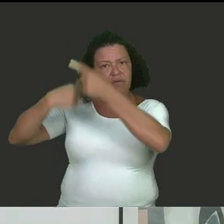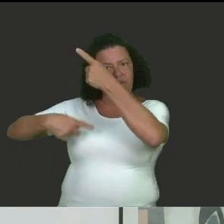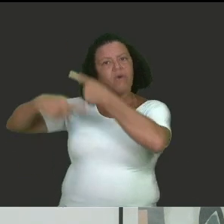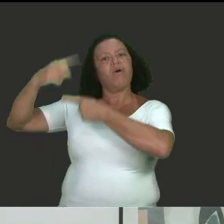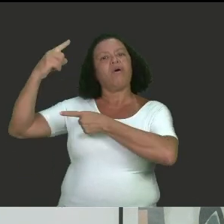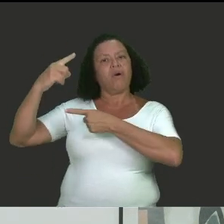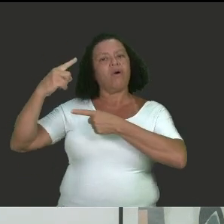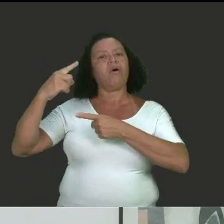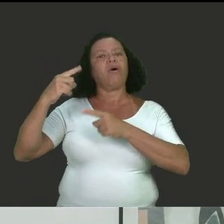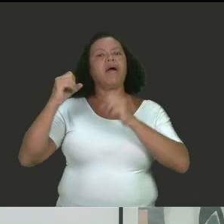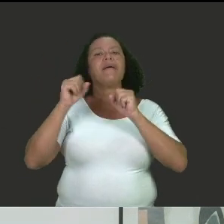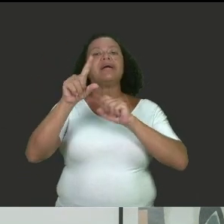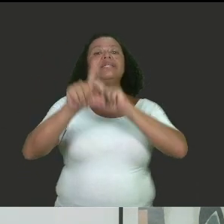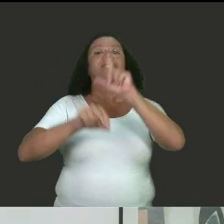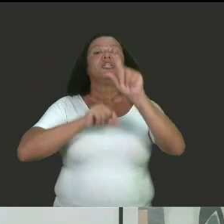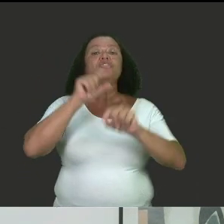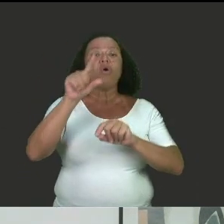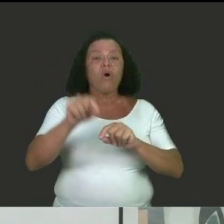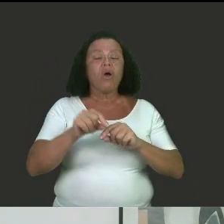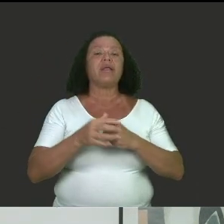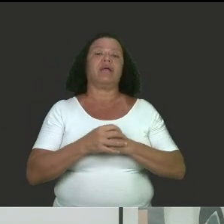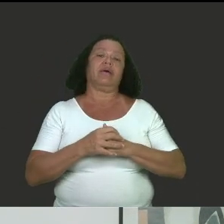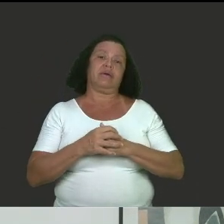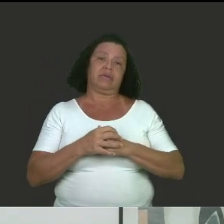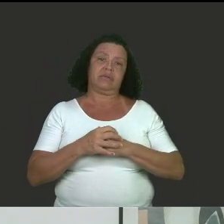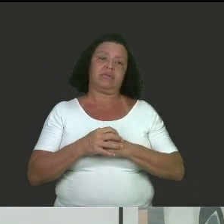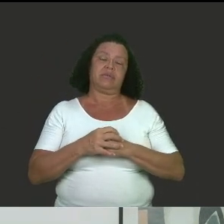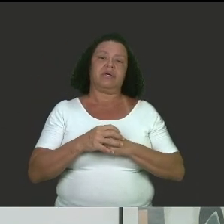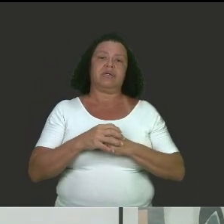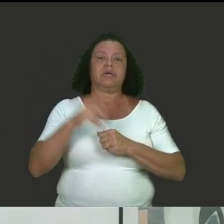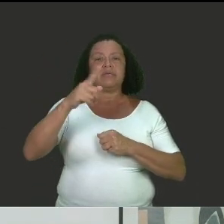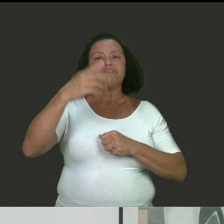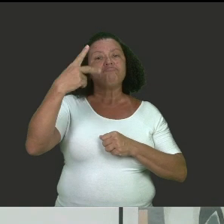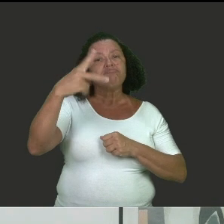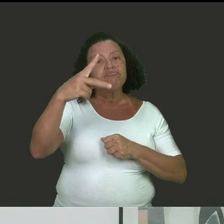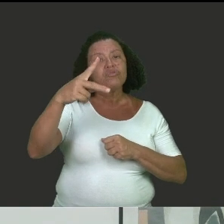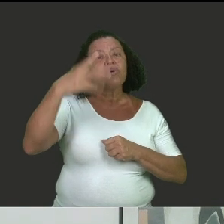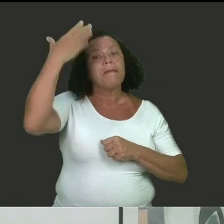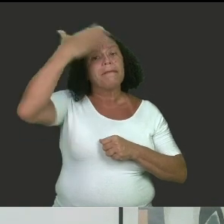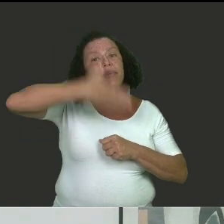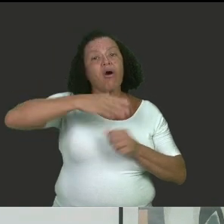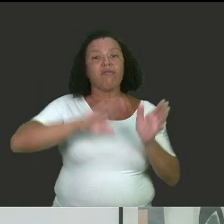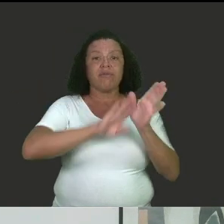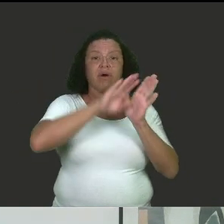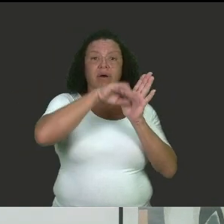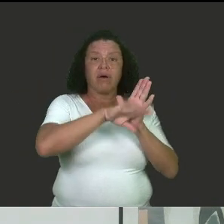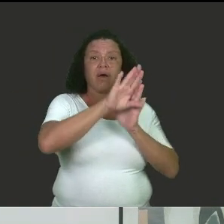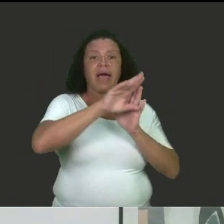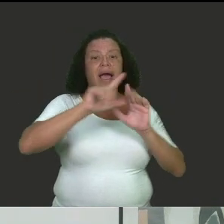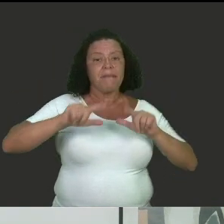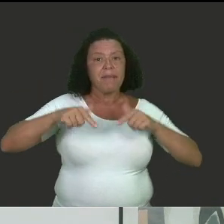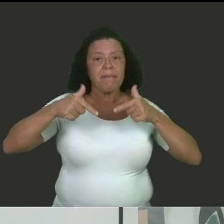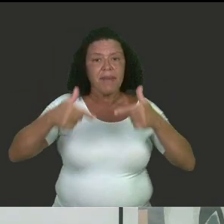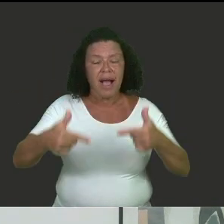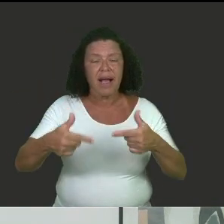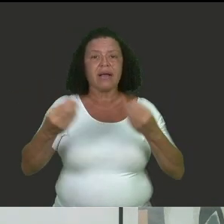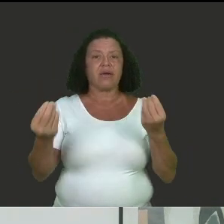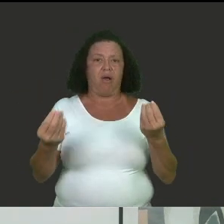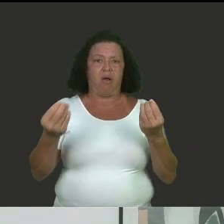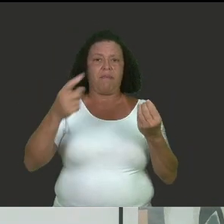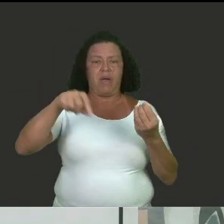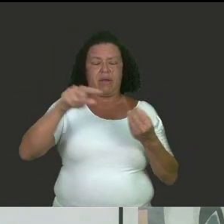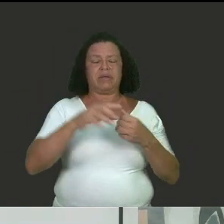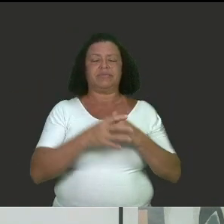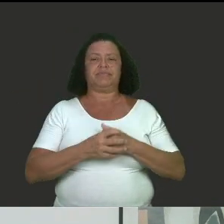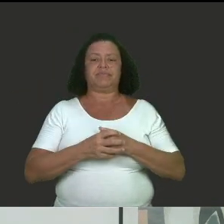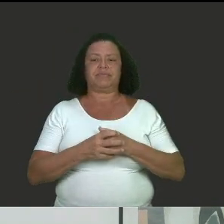poder escolher as suas provas, né? E aí ela não pode. Mas, de uma